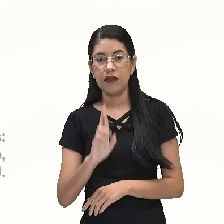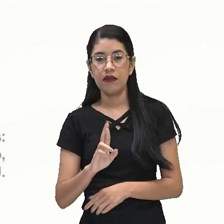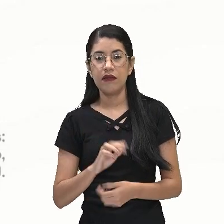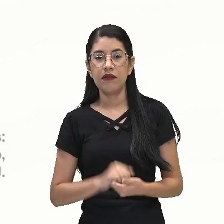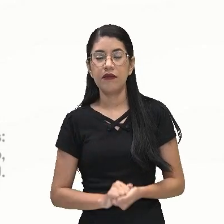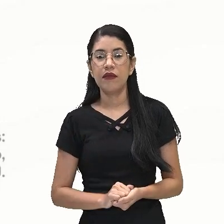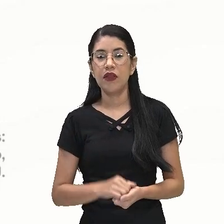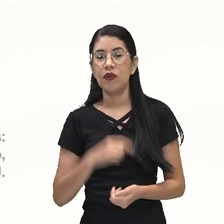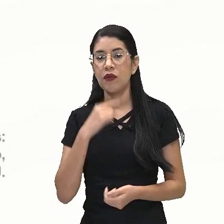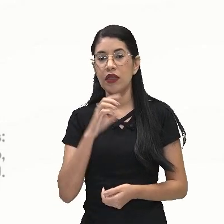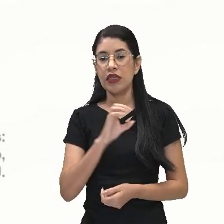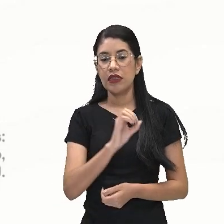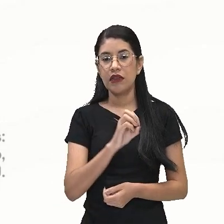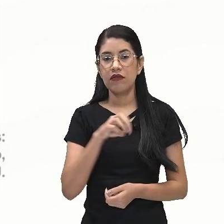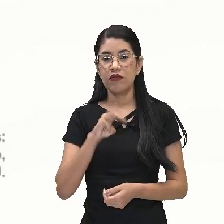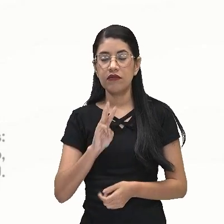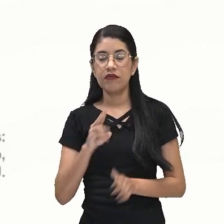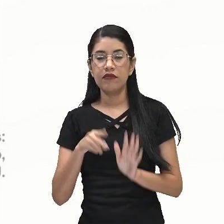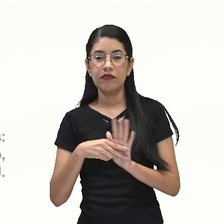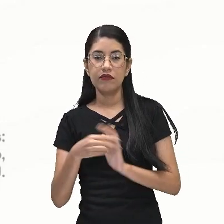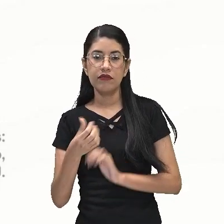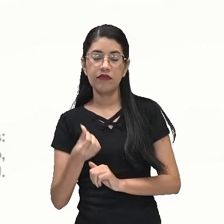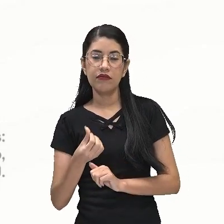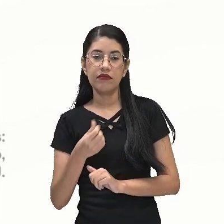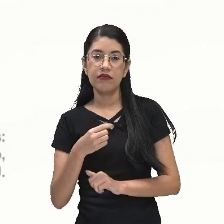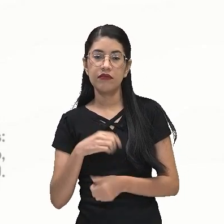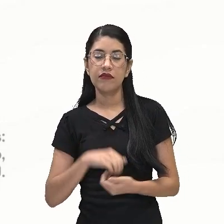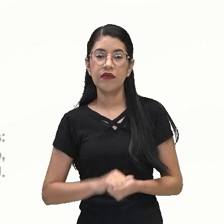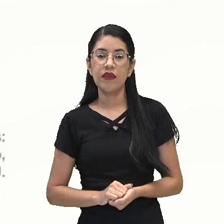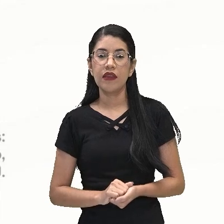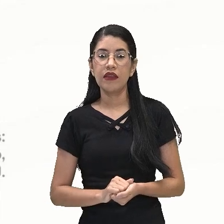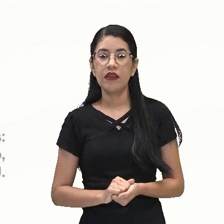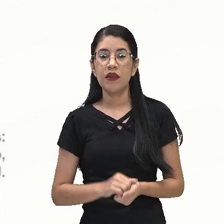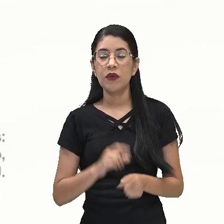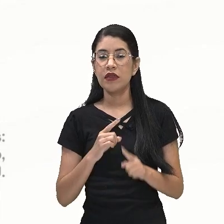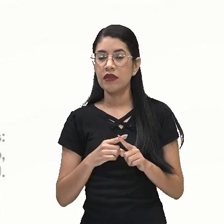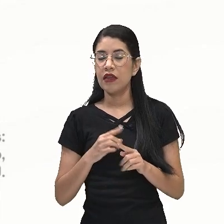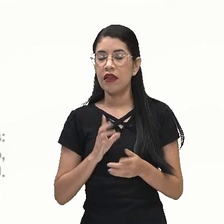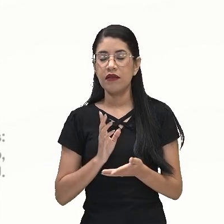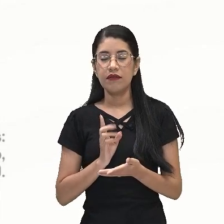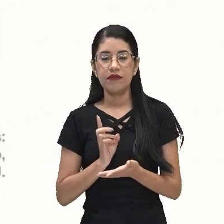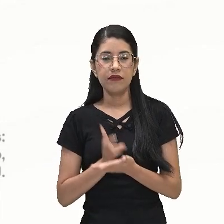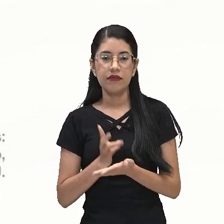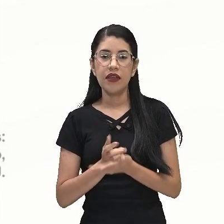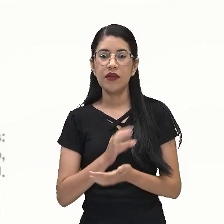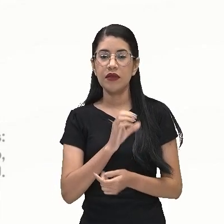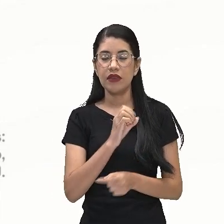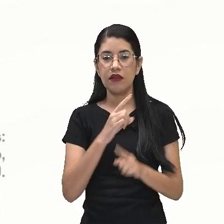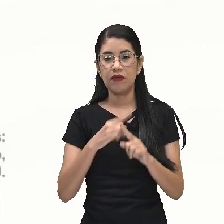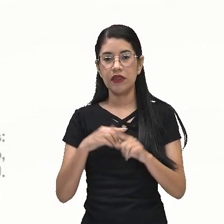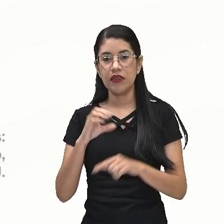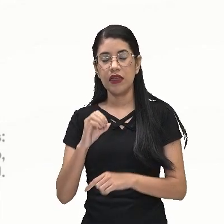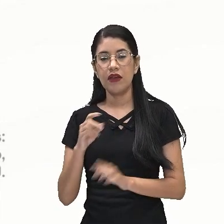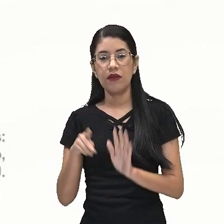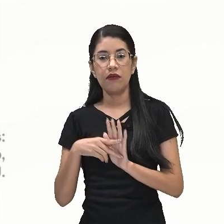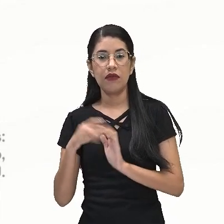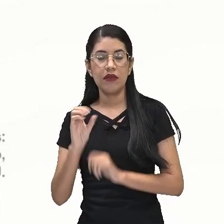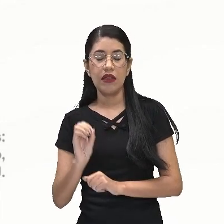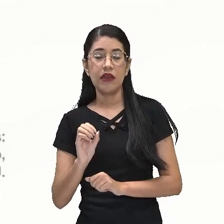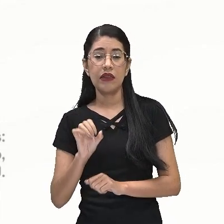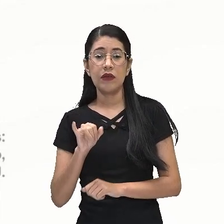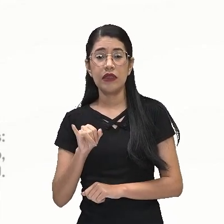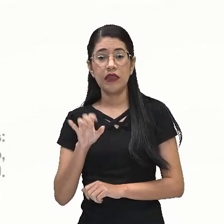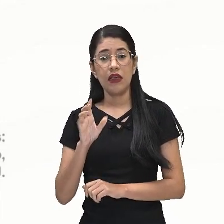6. Todo número multiplicado por 0 vai ser igual a 0. Tá? Então, quando isso aqui acontece, meu sistema ele